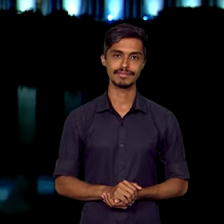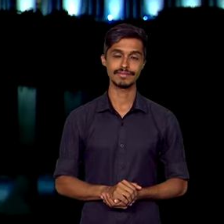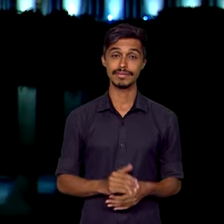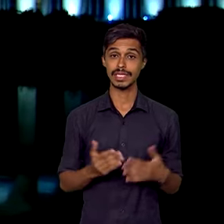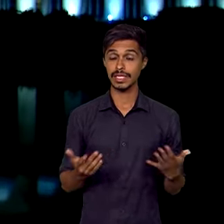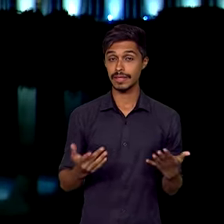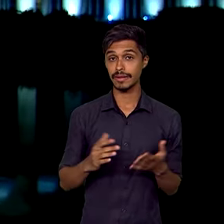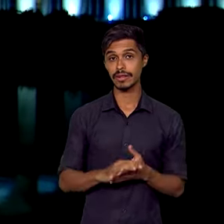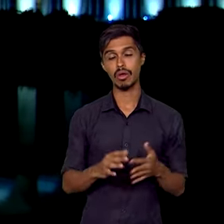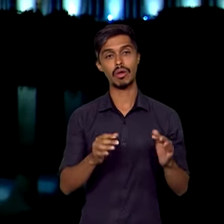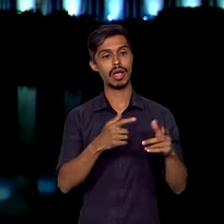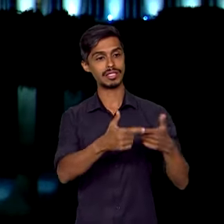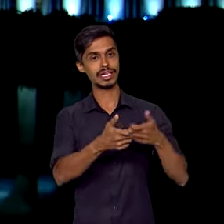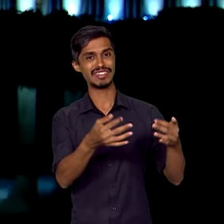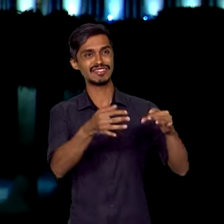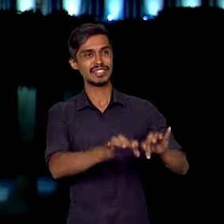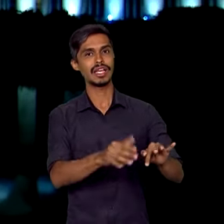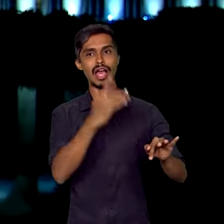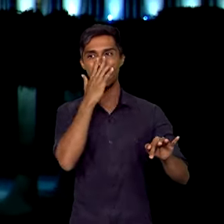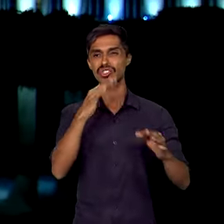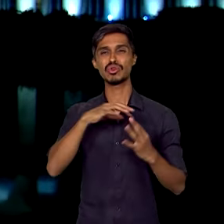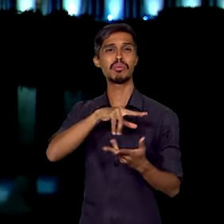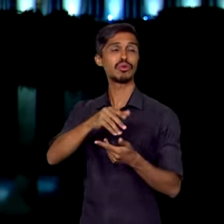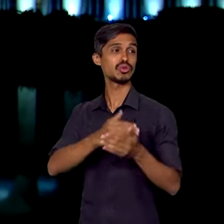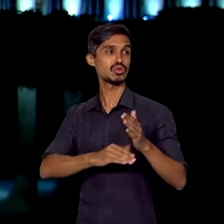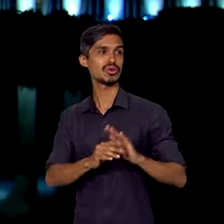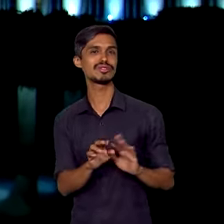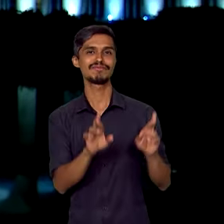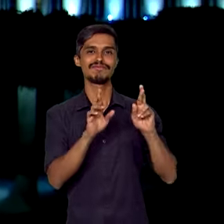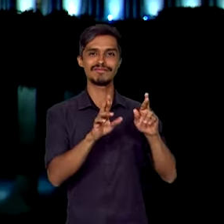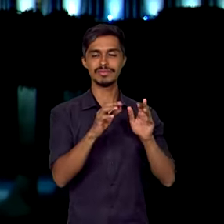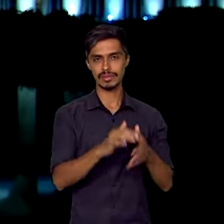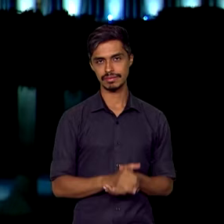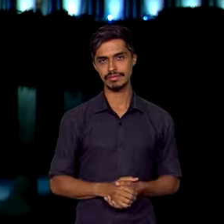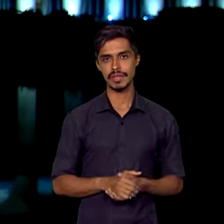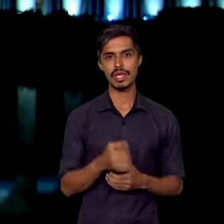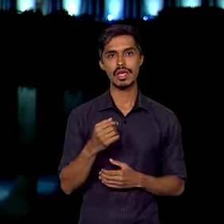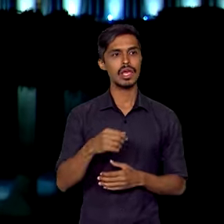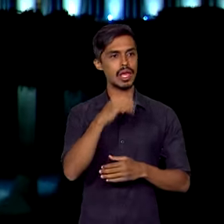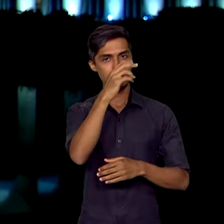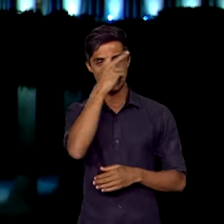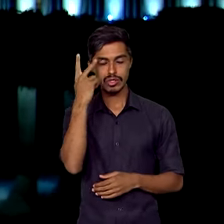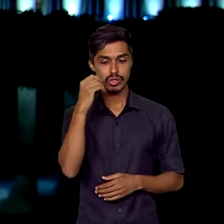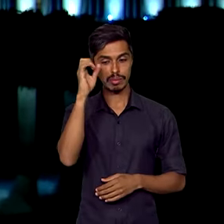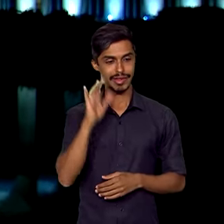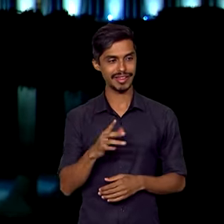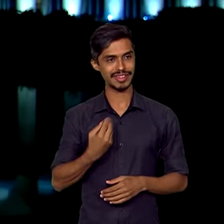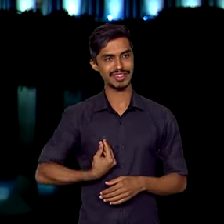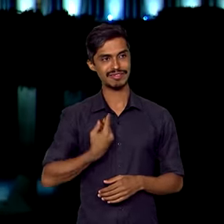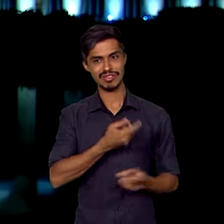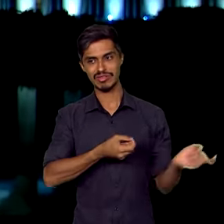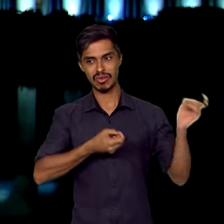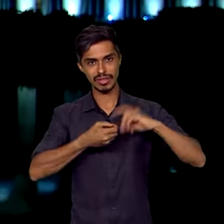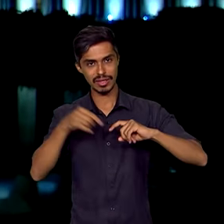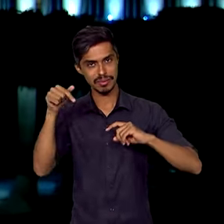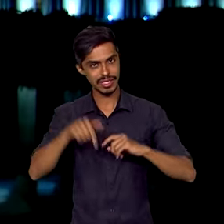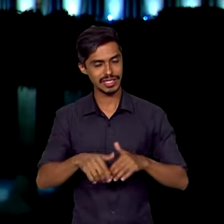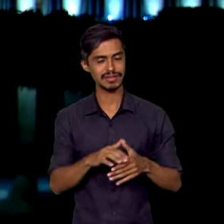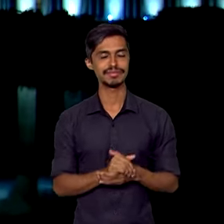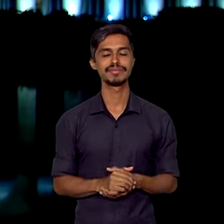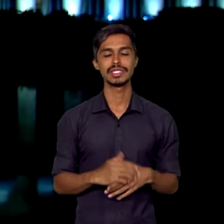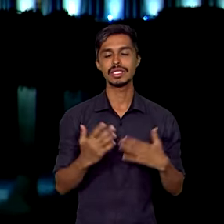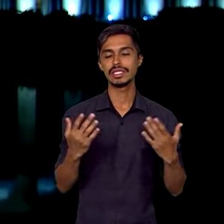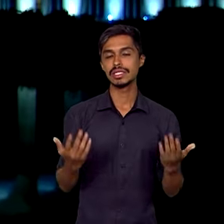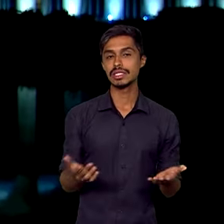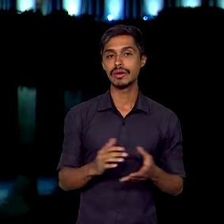E olha, o fim da guerra, acho que o mundo todo aí aguarda, né? Não só esses brasileiros que foram repatriados. E esse grupo, a